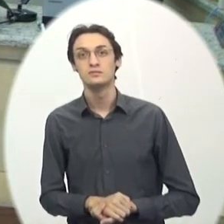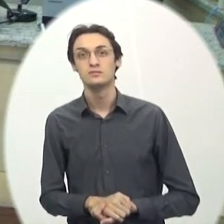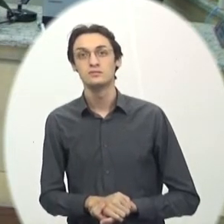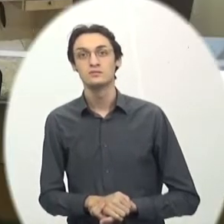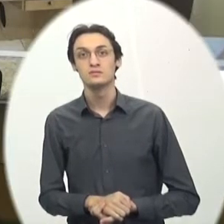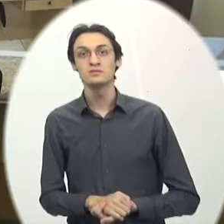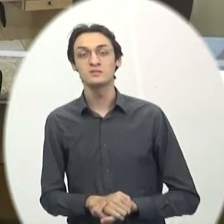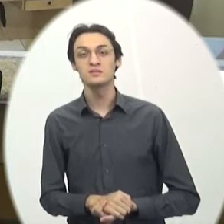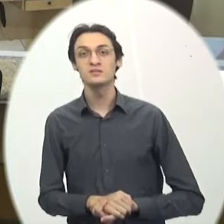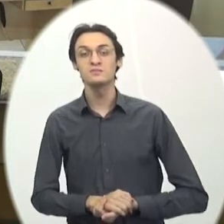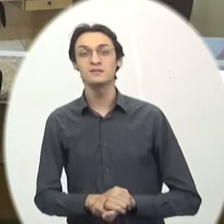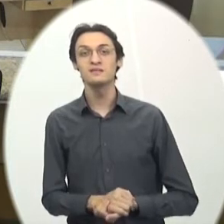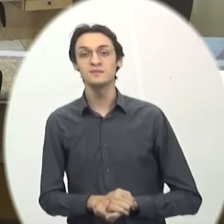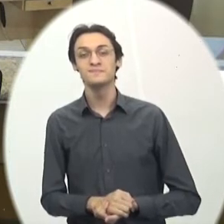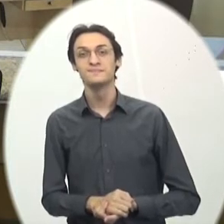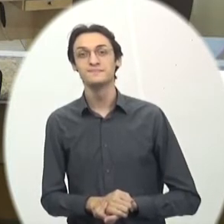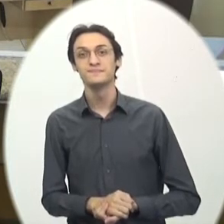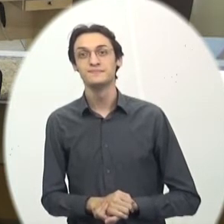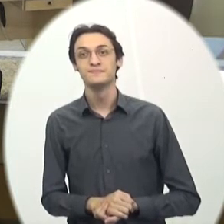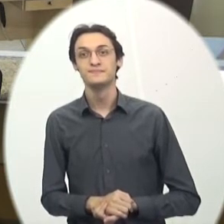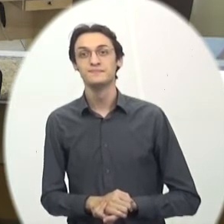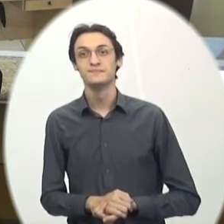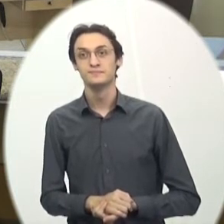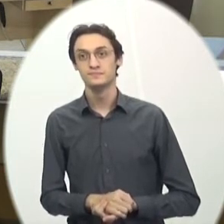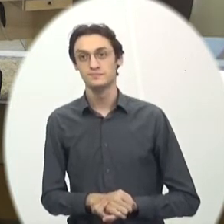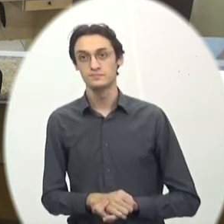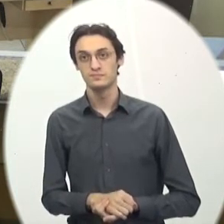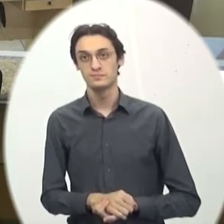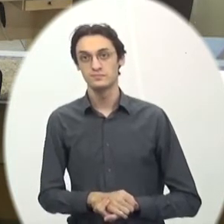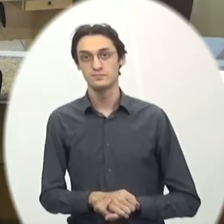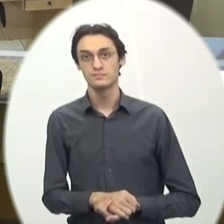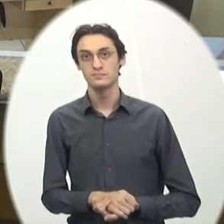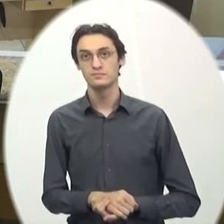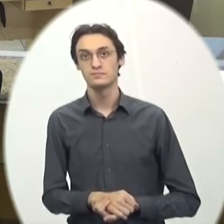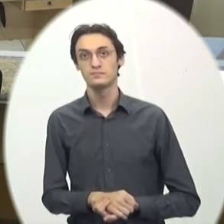ler. Hoje é dia 9.